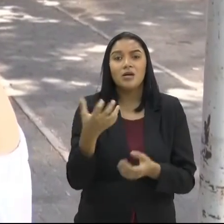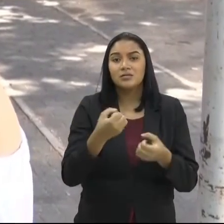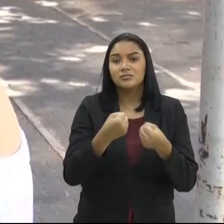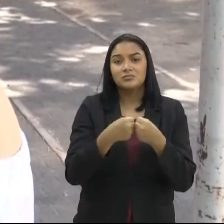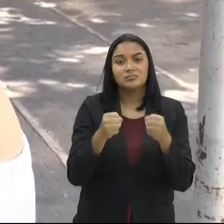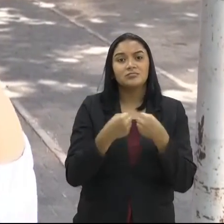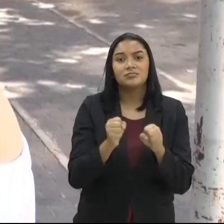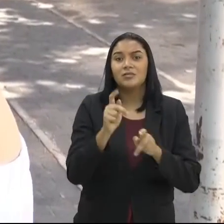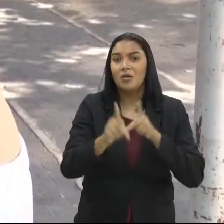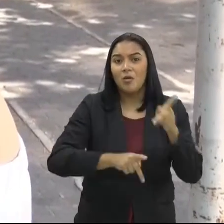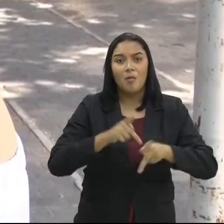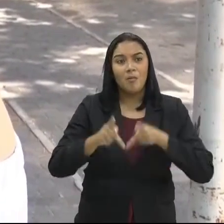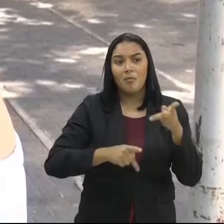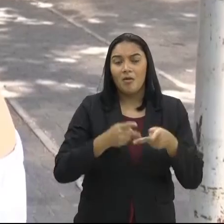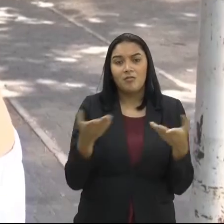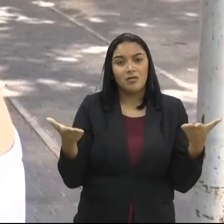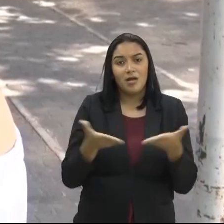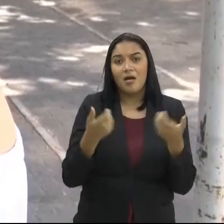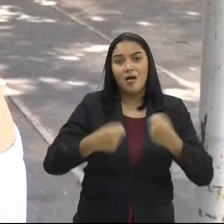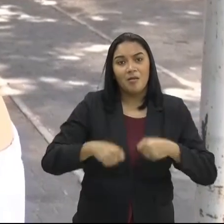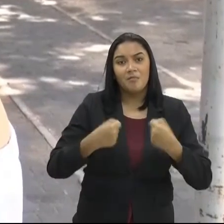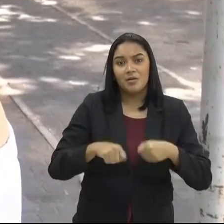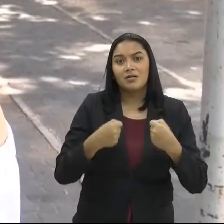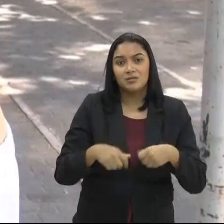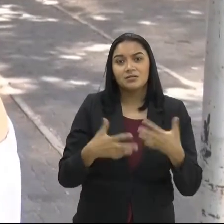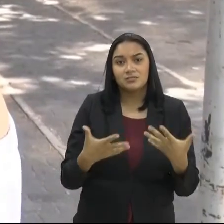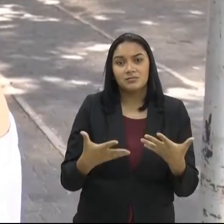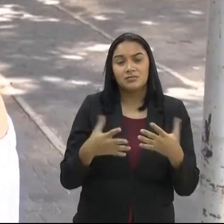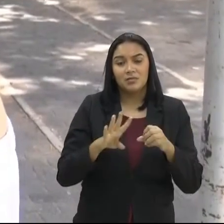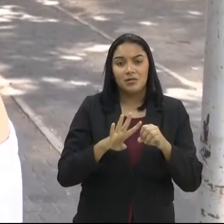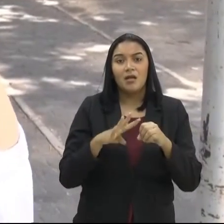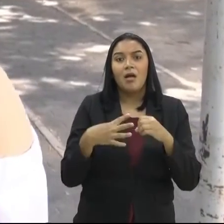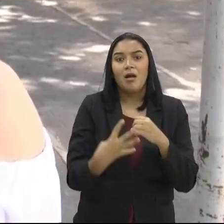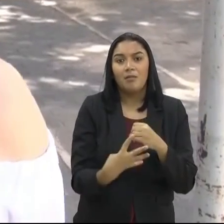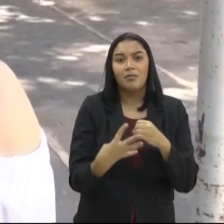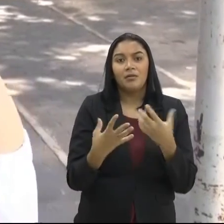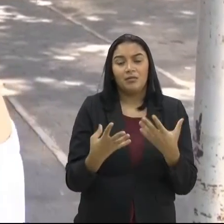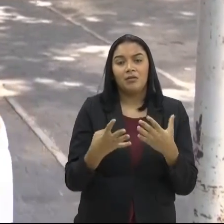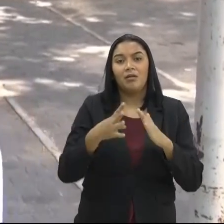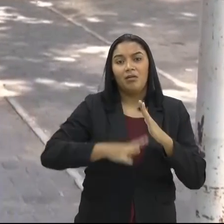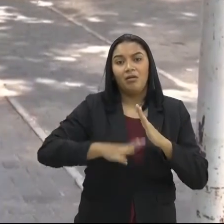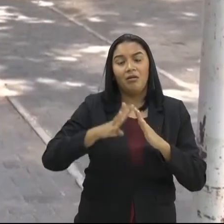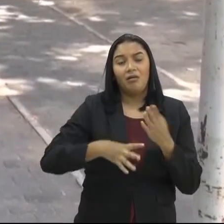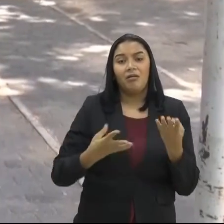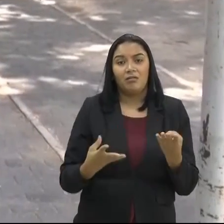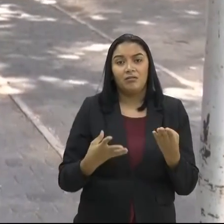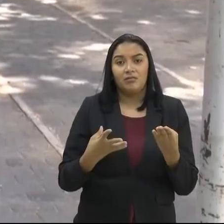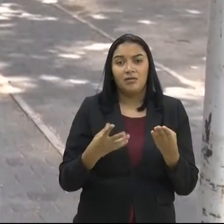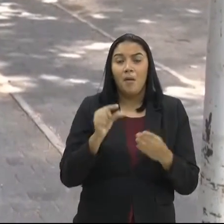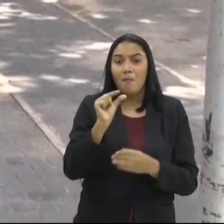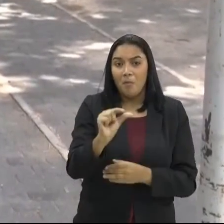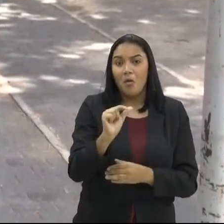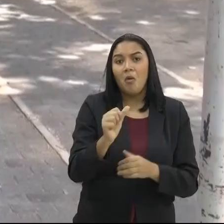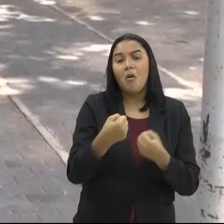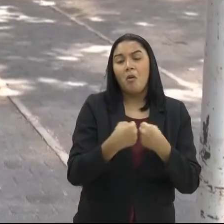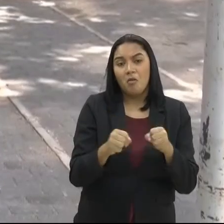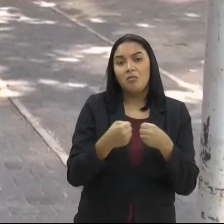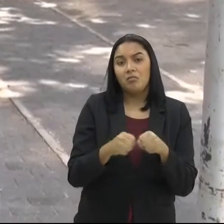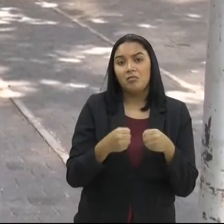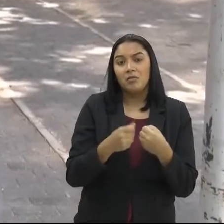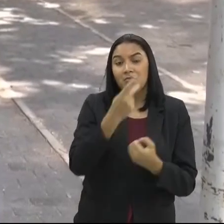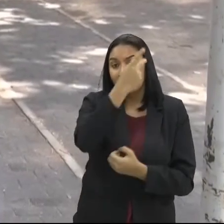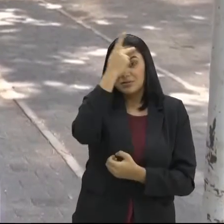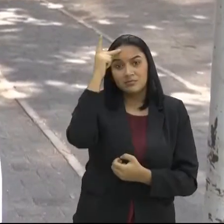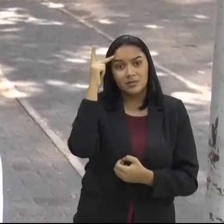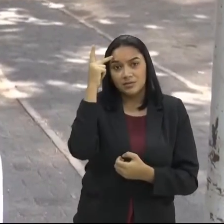ônibus para a população, que no momento está precisando muito devido à pandemia, e a quantidade de ônibus está pouca, para a quantidade de gente